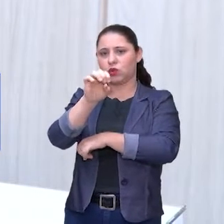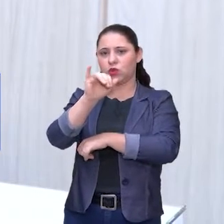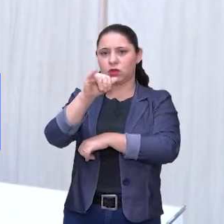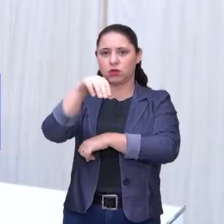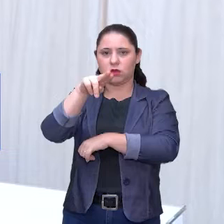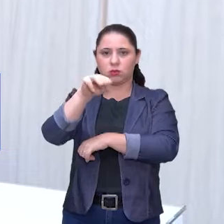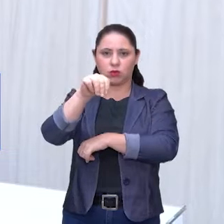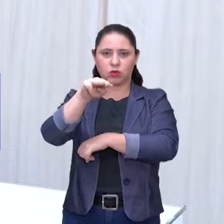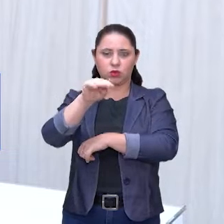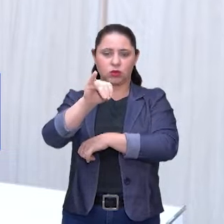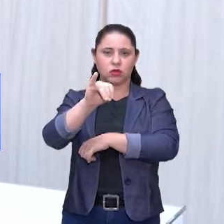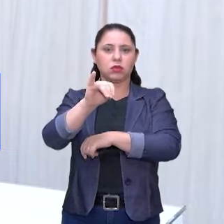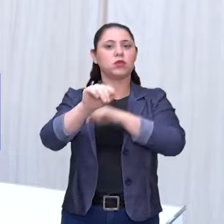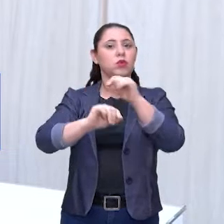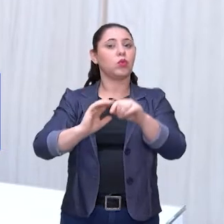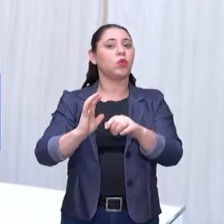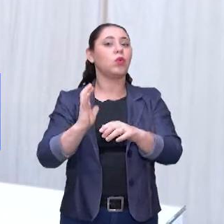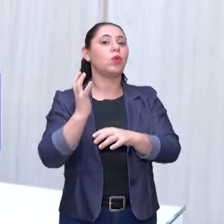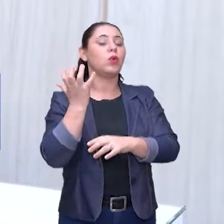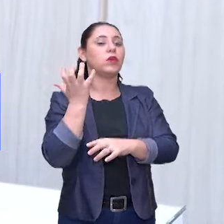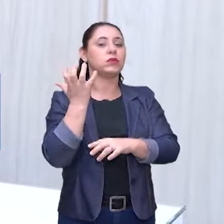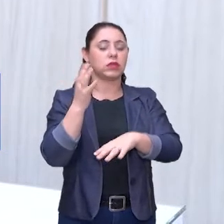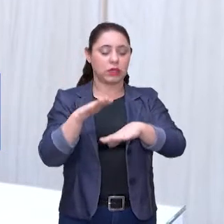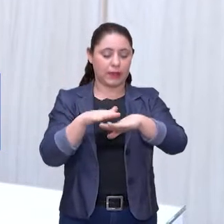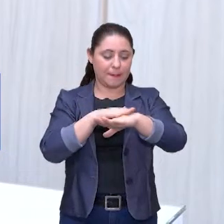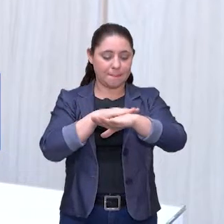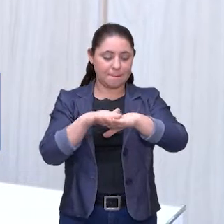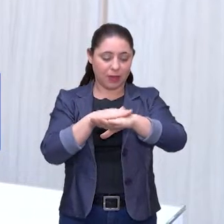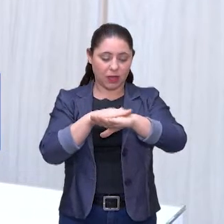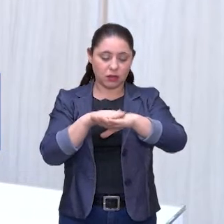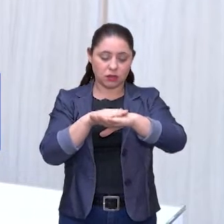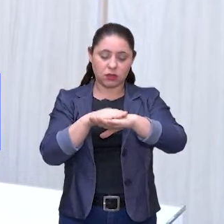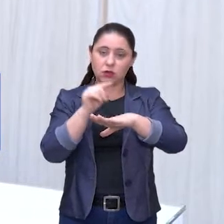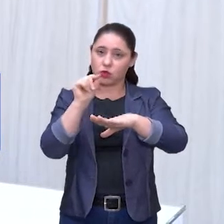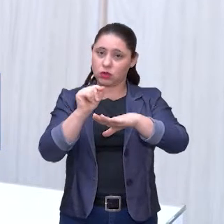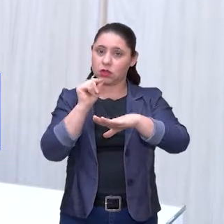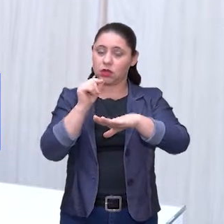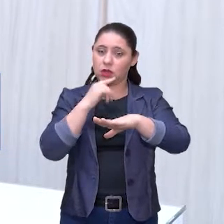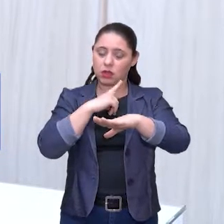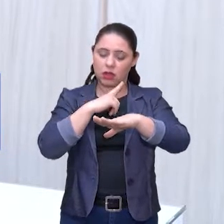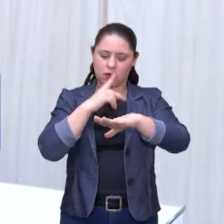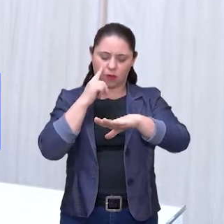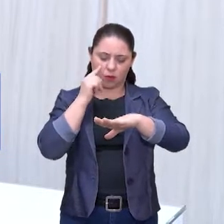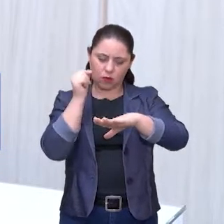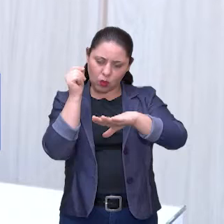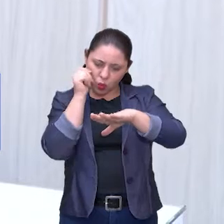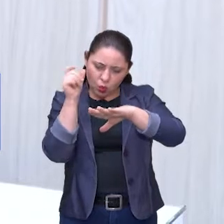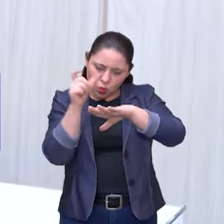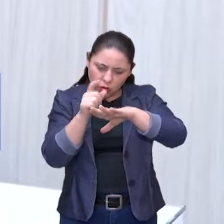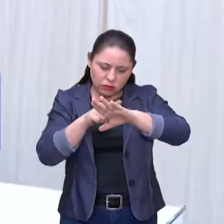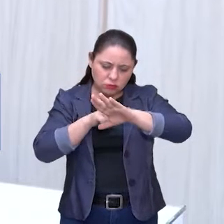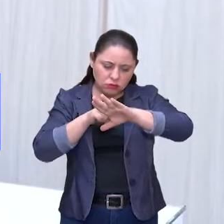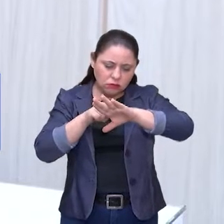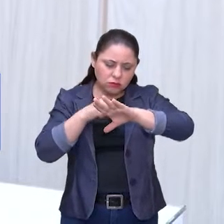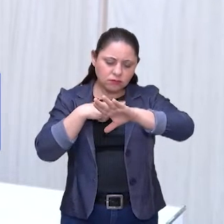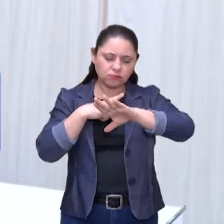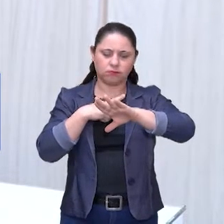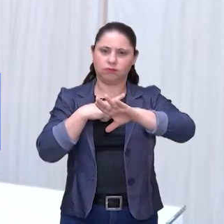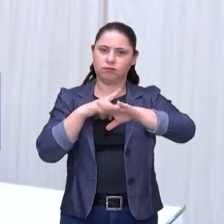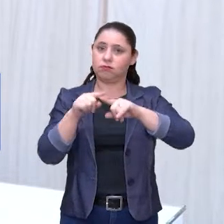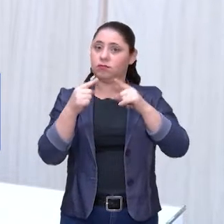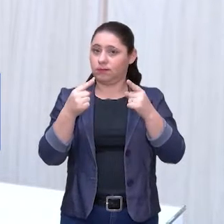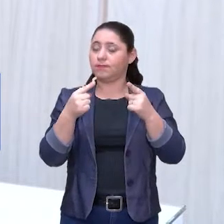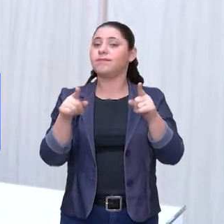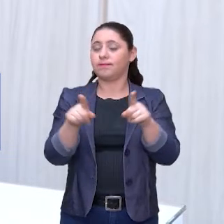autoimune, né? Geralmente, quando tem manifestação cutânea, a gente tem que ficar de olho,